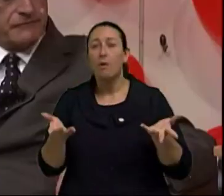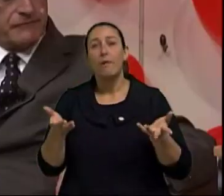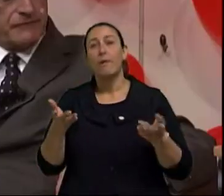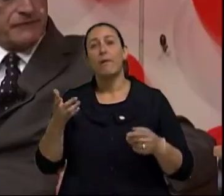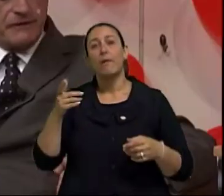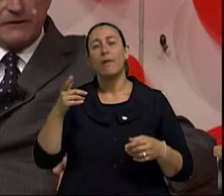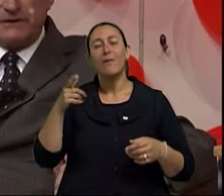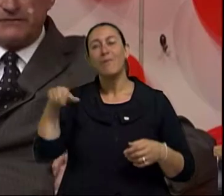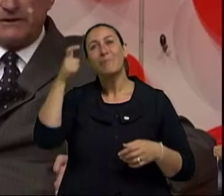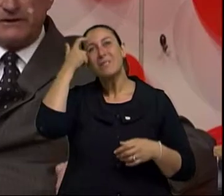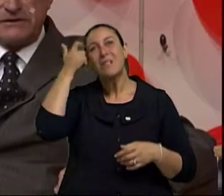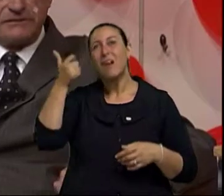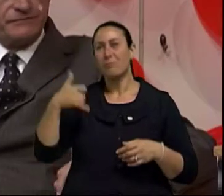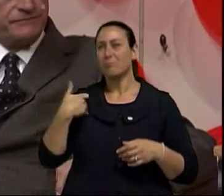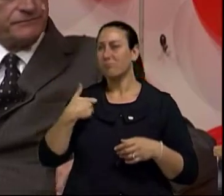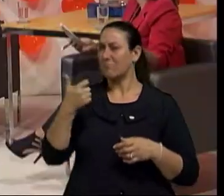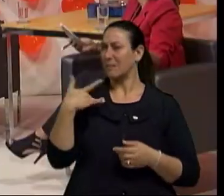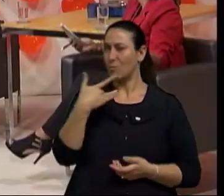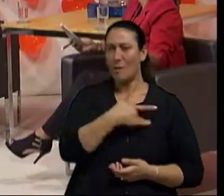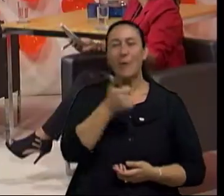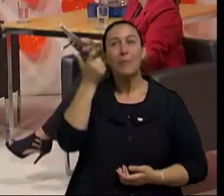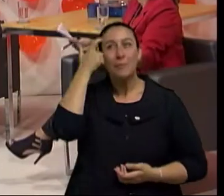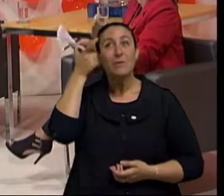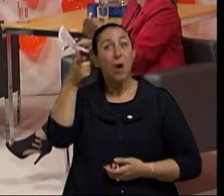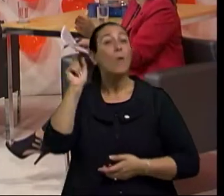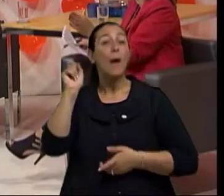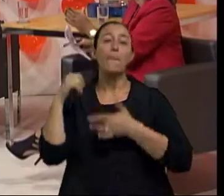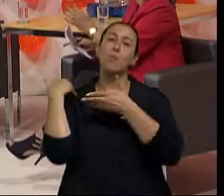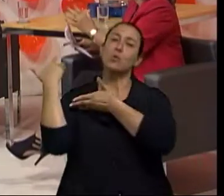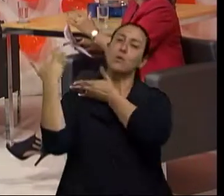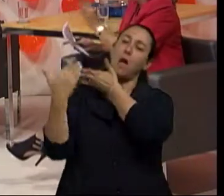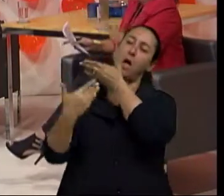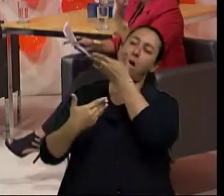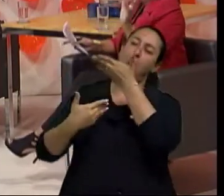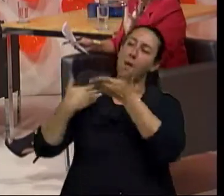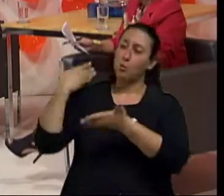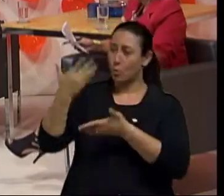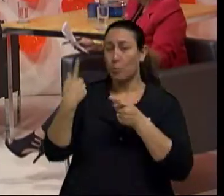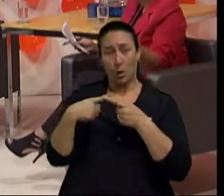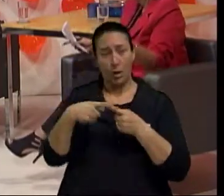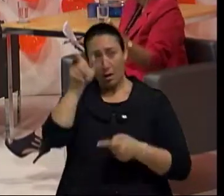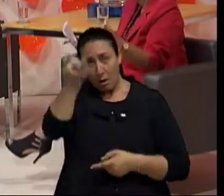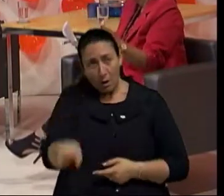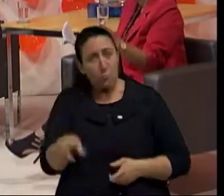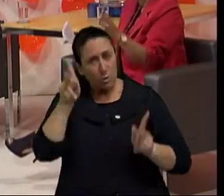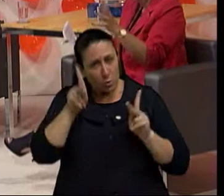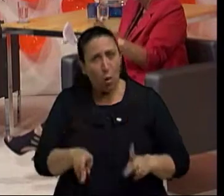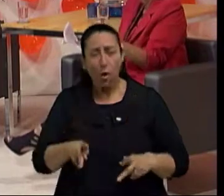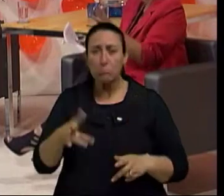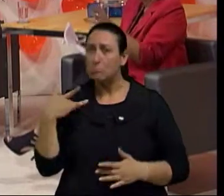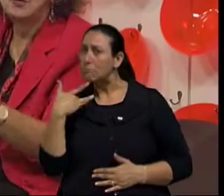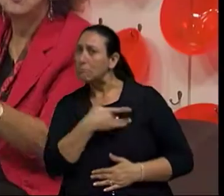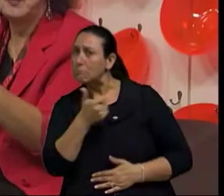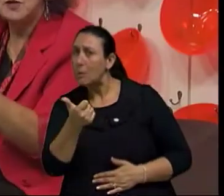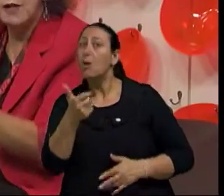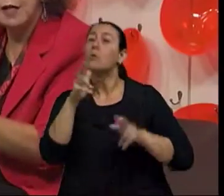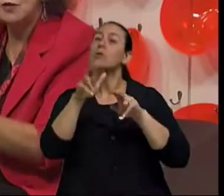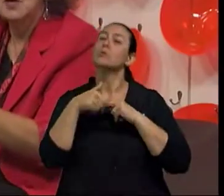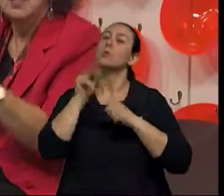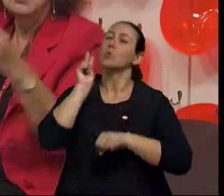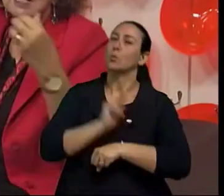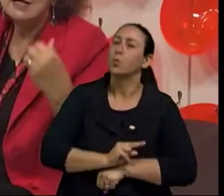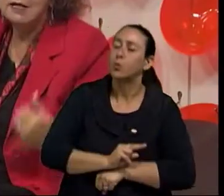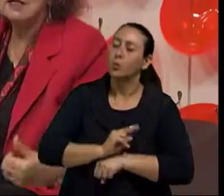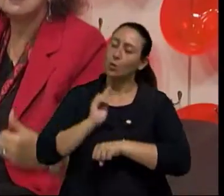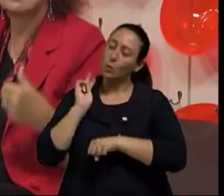aquilo não caiu do céu, né, doutor? Evidente. Nós temos que saber que isso é um processo. Foi uma pessoa que a vida inteira veio tendo um